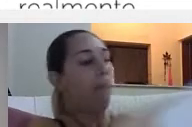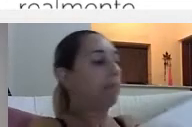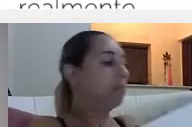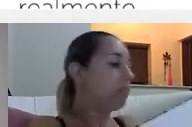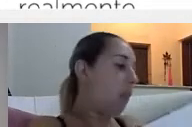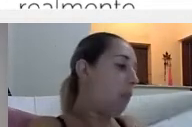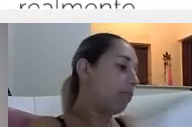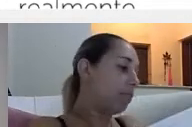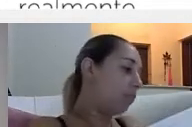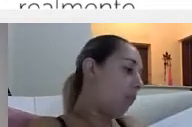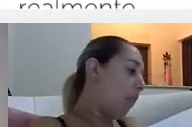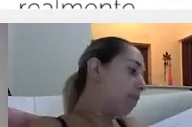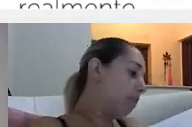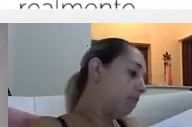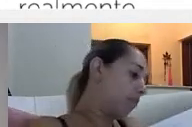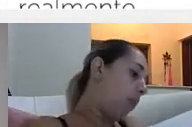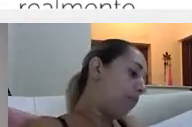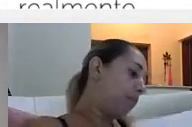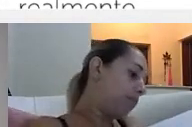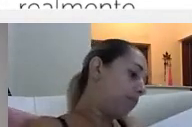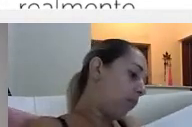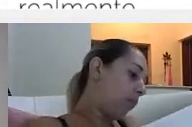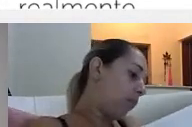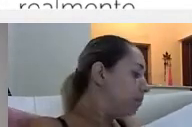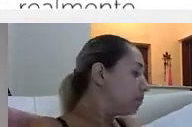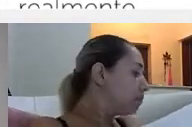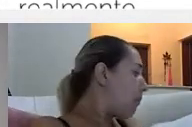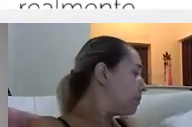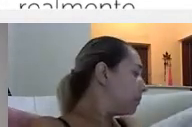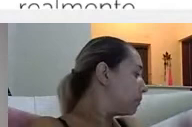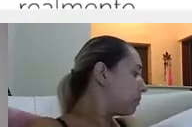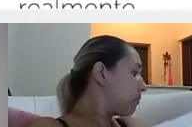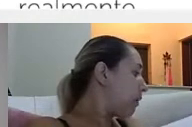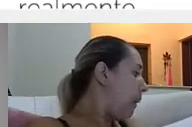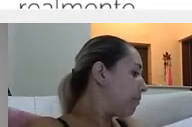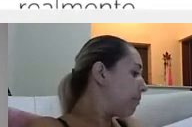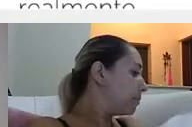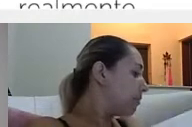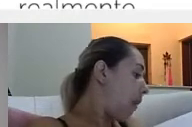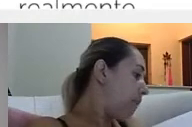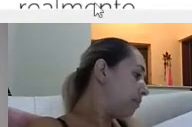prática dentro das nossas aulas,